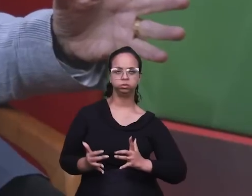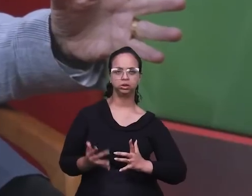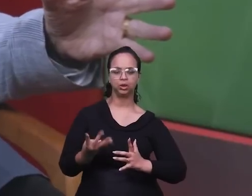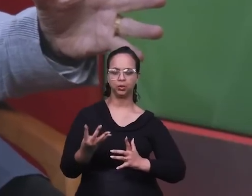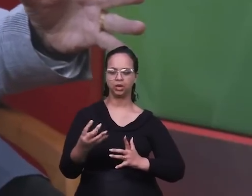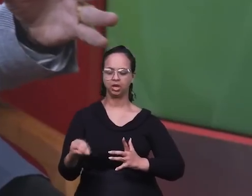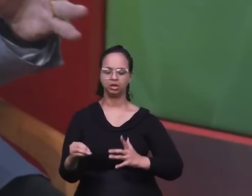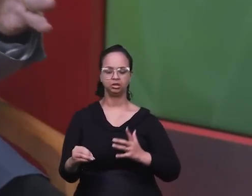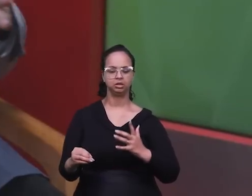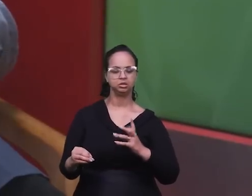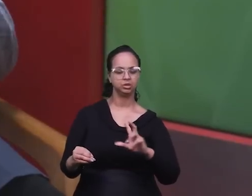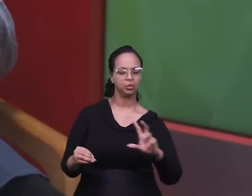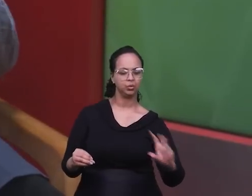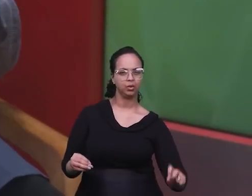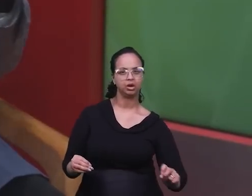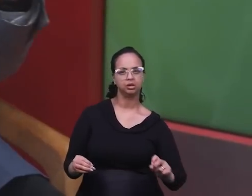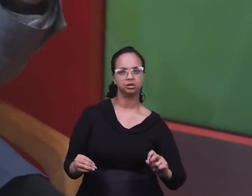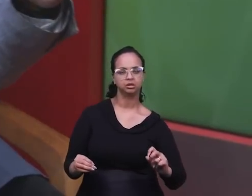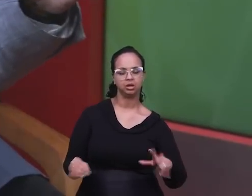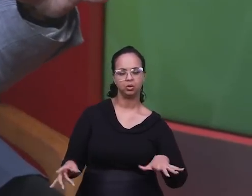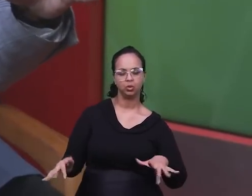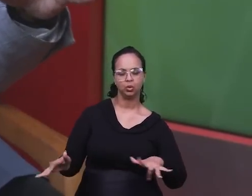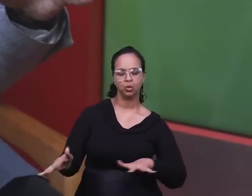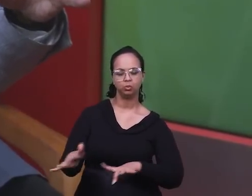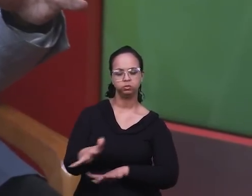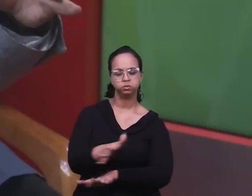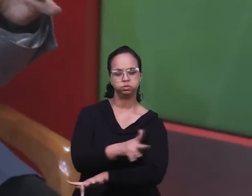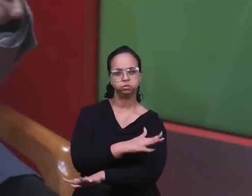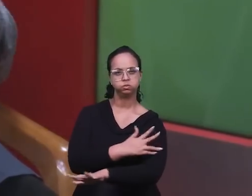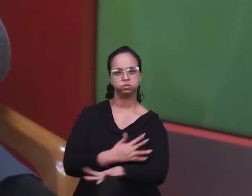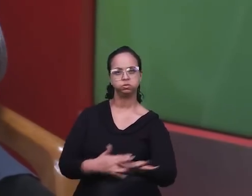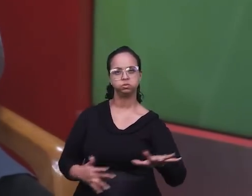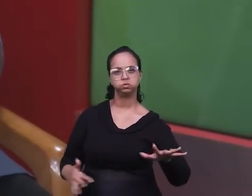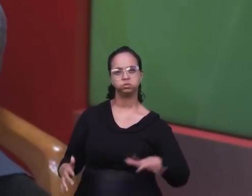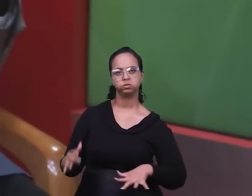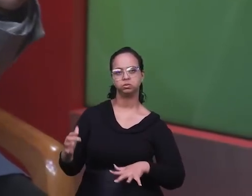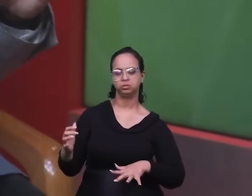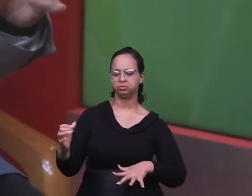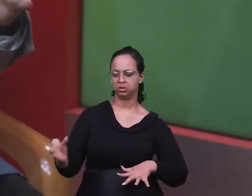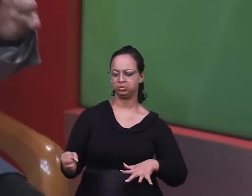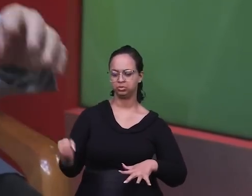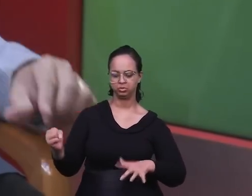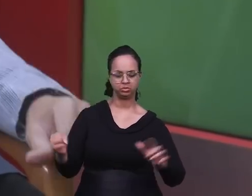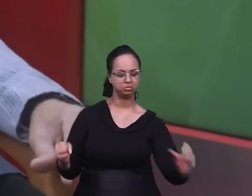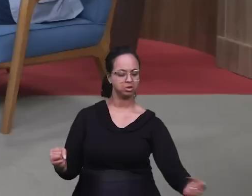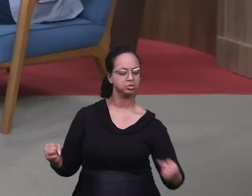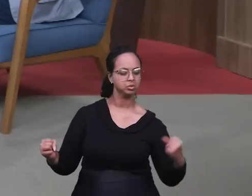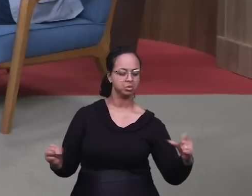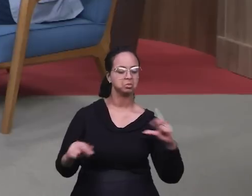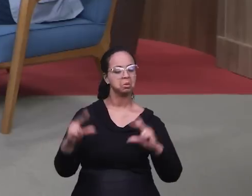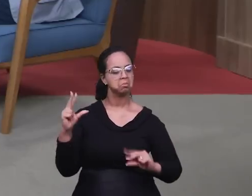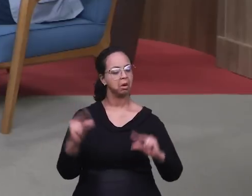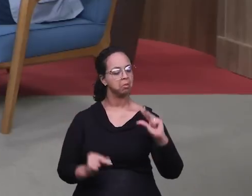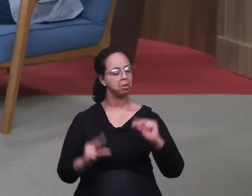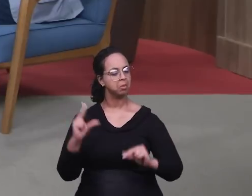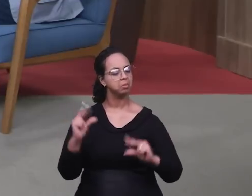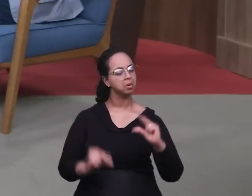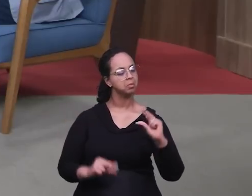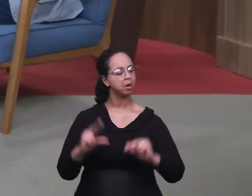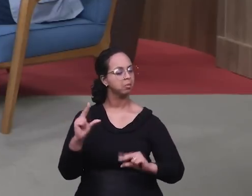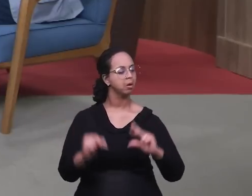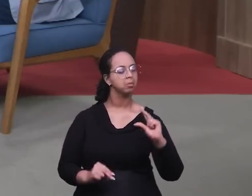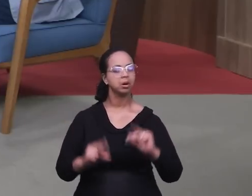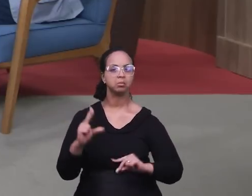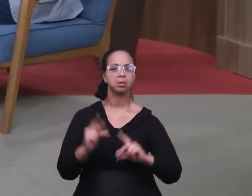eles se encontram. E as ovelhas se misturam. E os pastores ficam ali conversando e tudo. E na